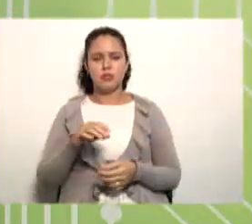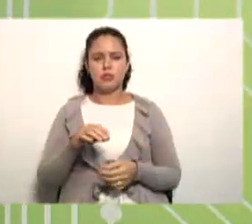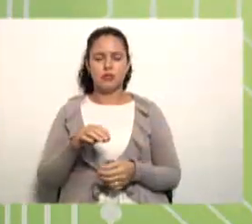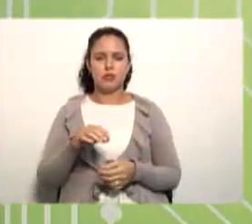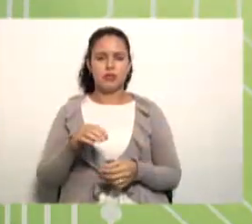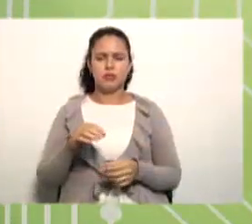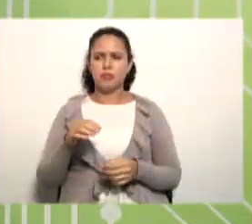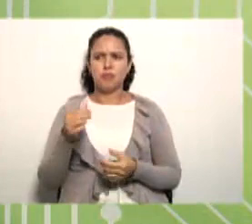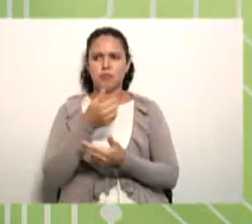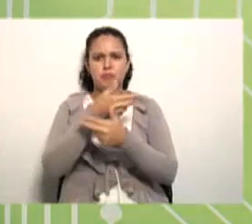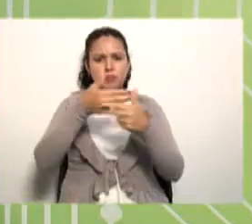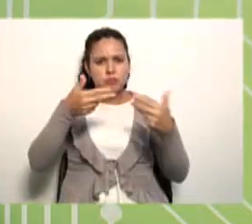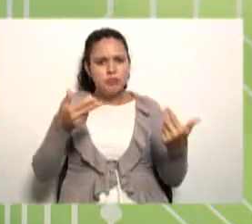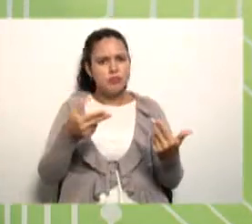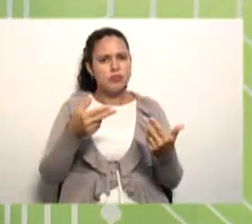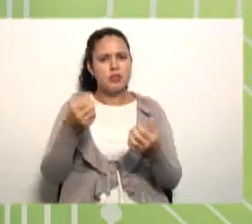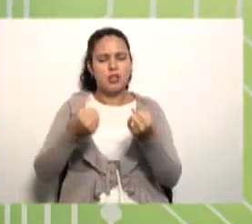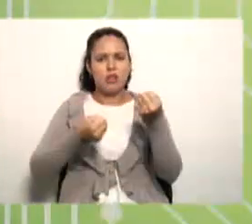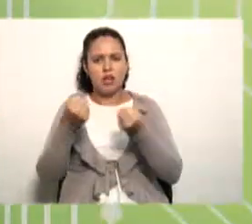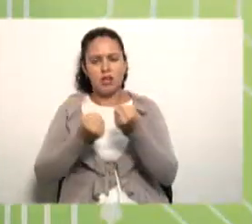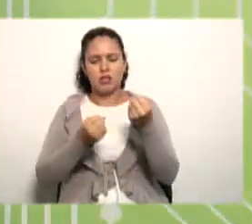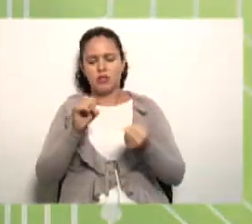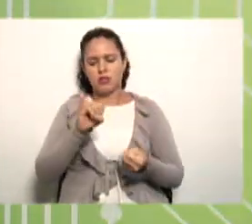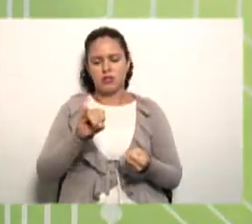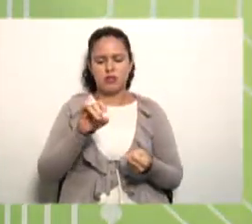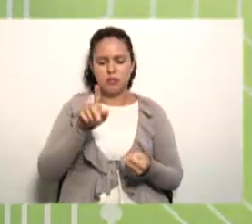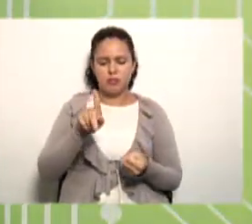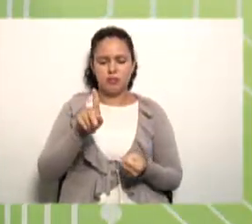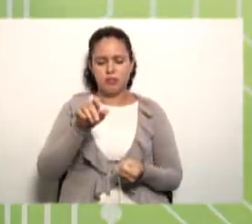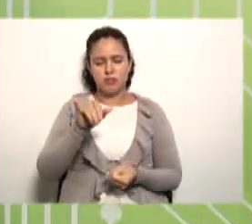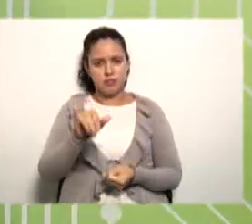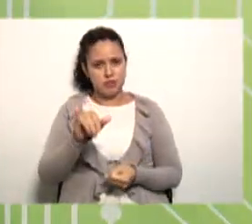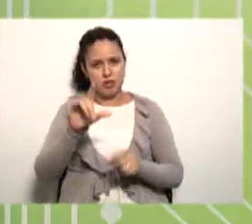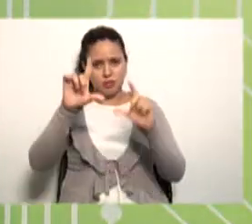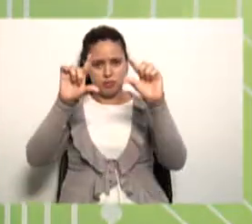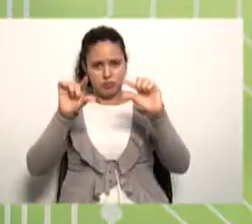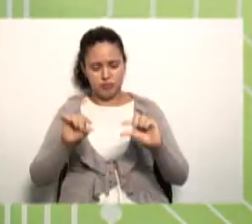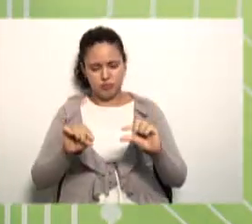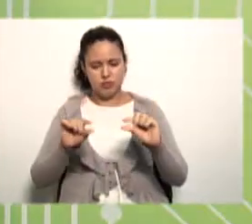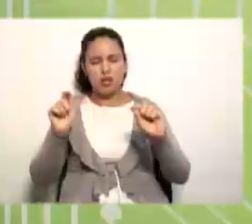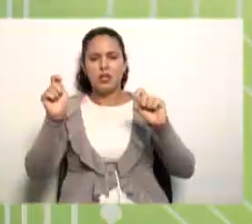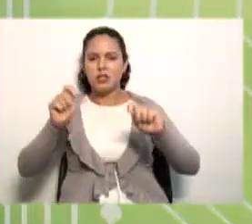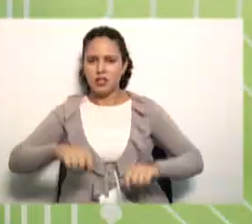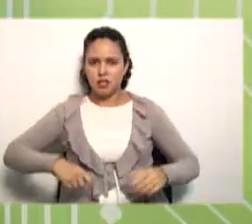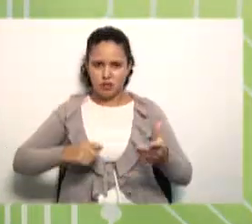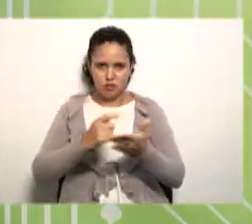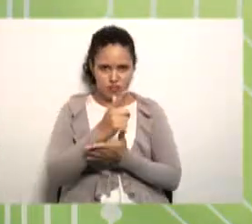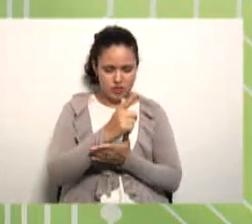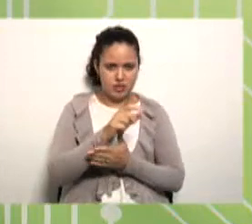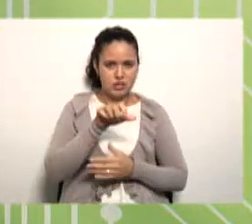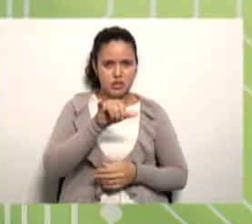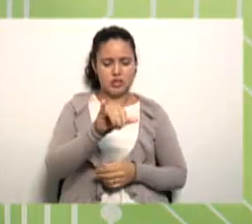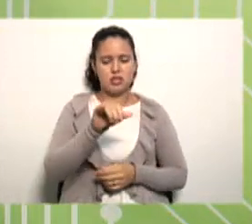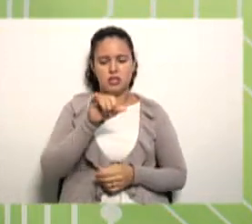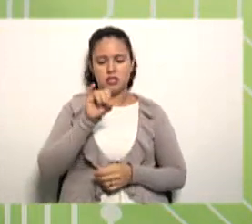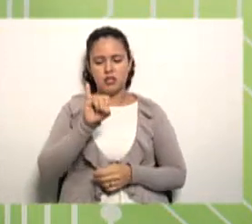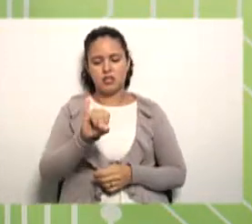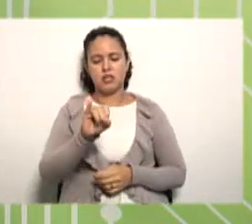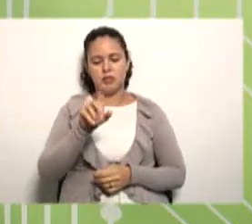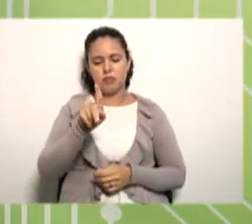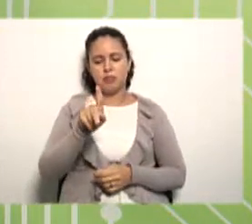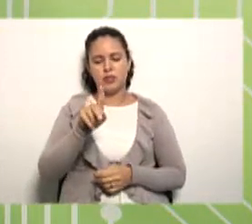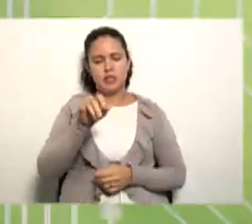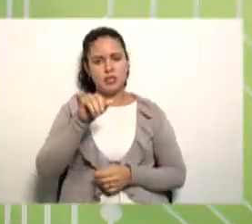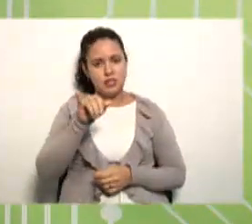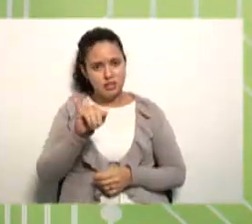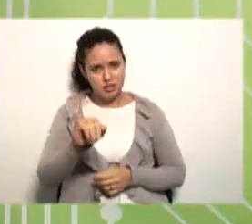que, ao ficar mais barato, você tenha mais vontade de comprar, seja mais incentivado a comprar um carro ou uma moto. Isso pode acontecer